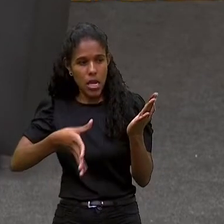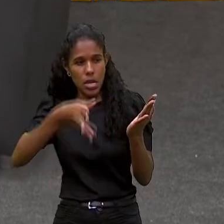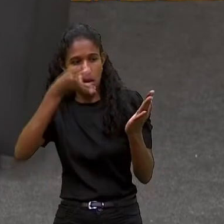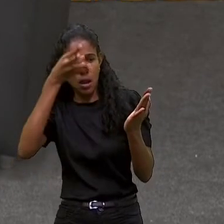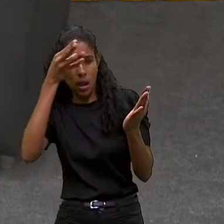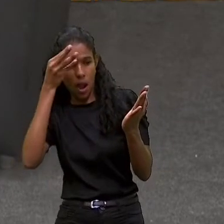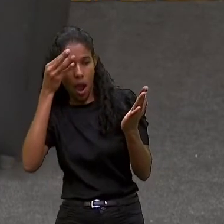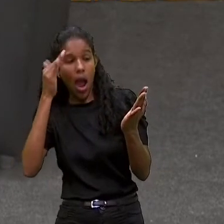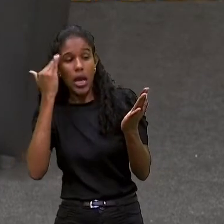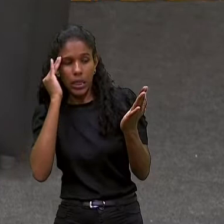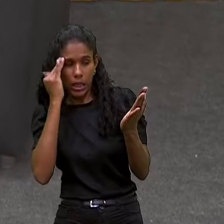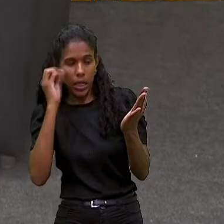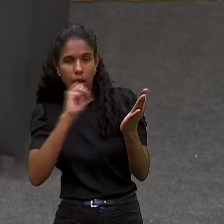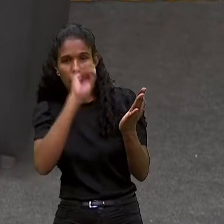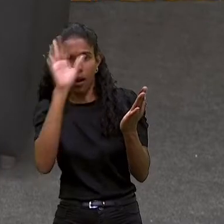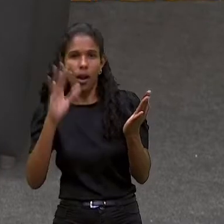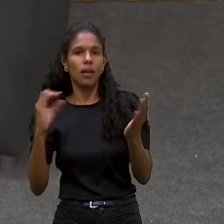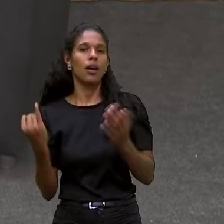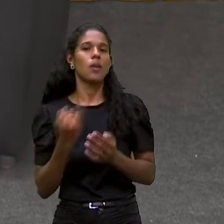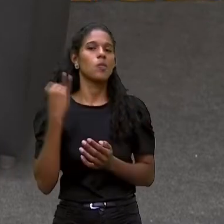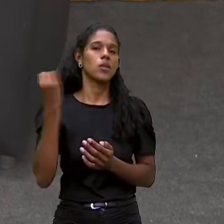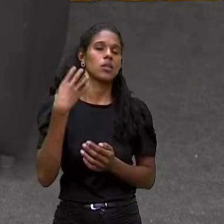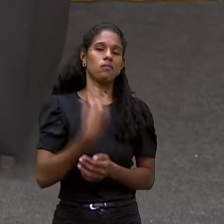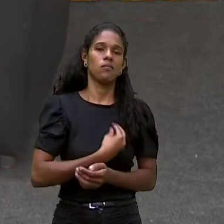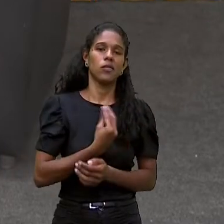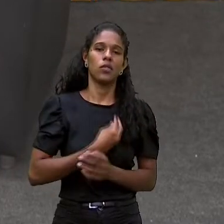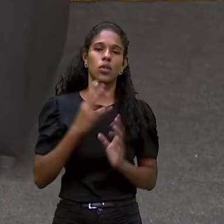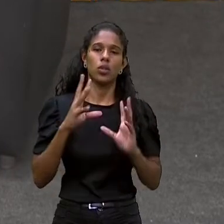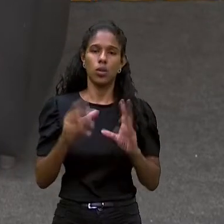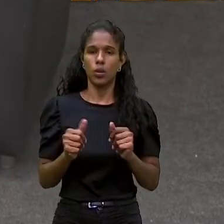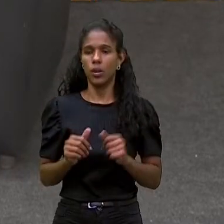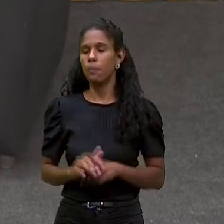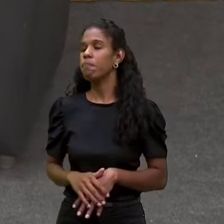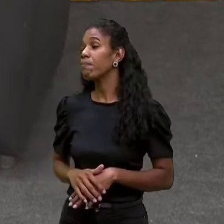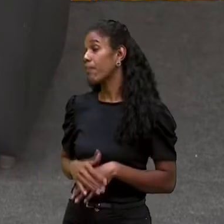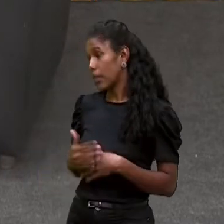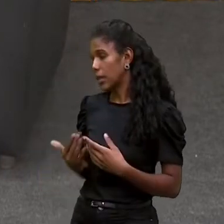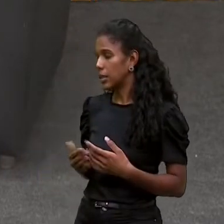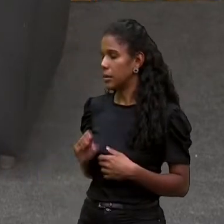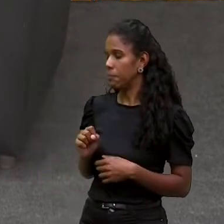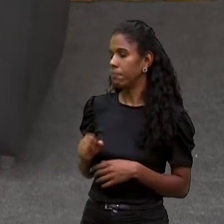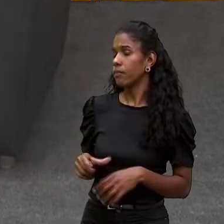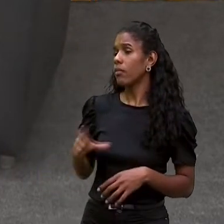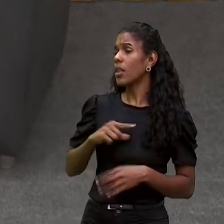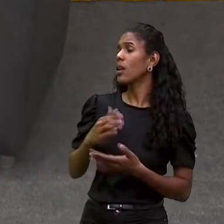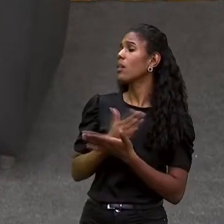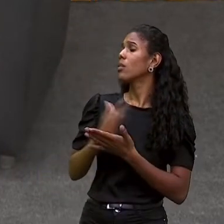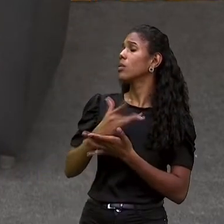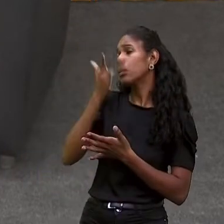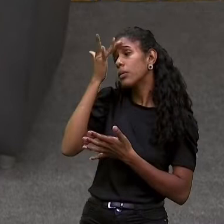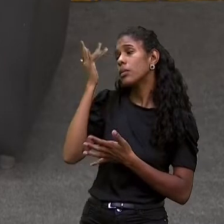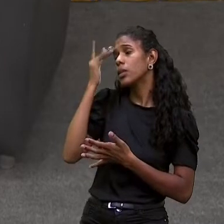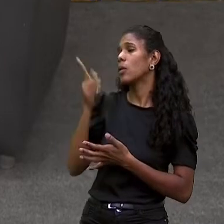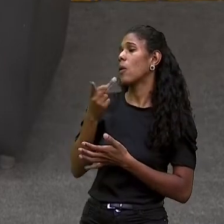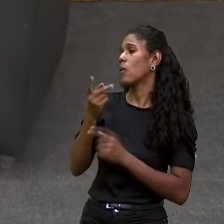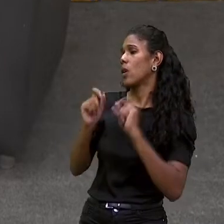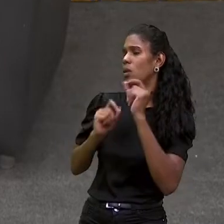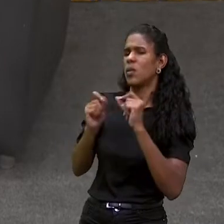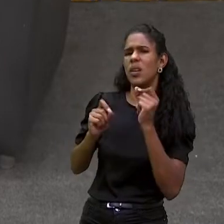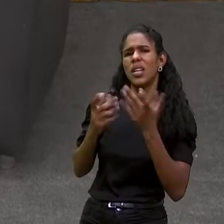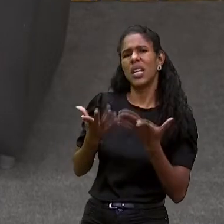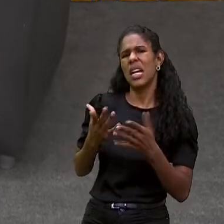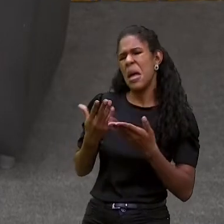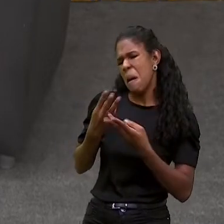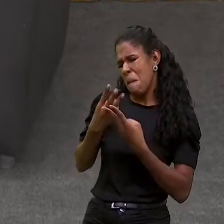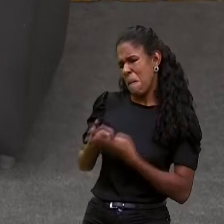Resiliência. Tem algumas pessoas, né, que dizem que não tem paciência para ler, né, que não tem tempo. O que